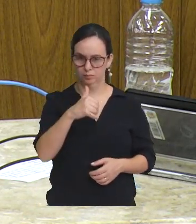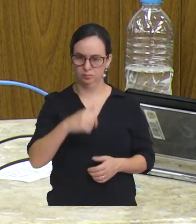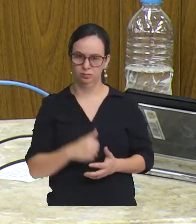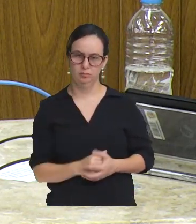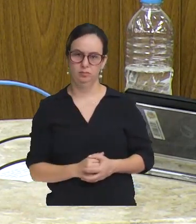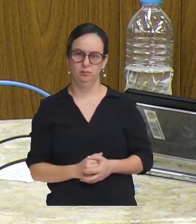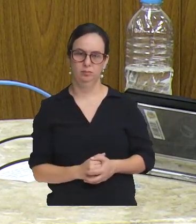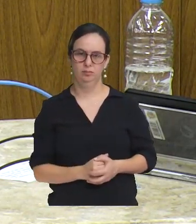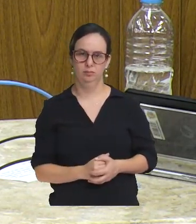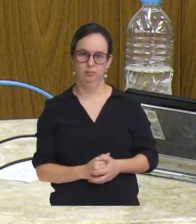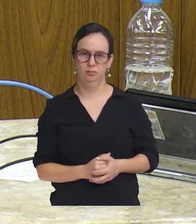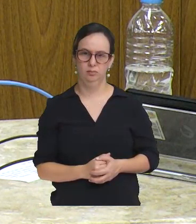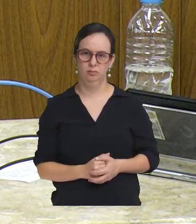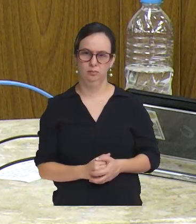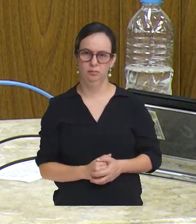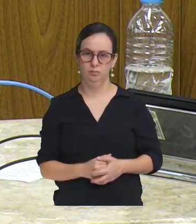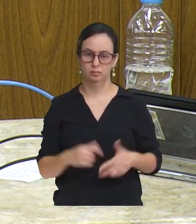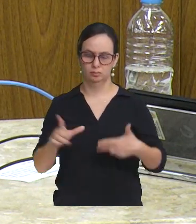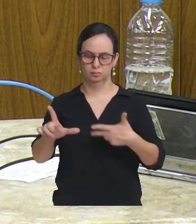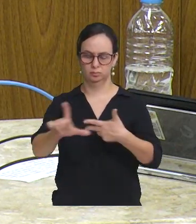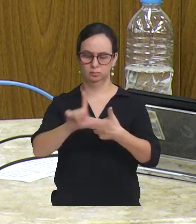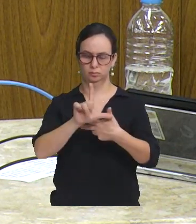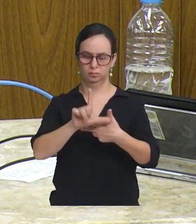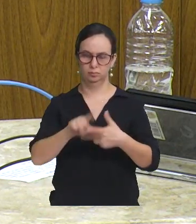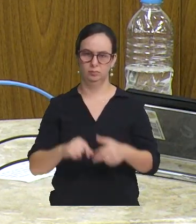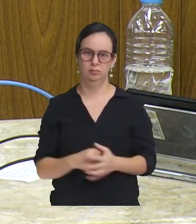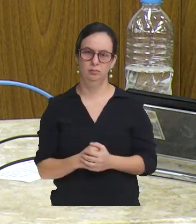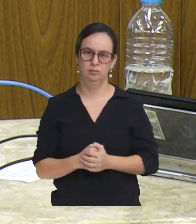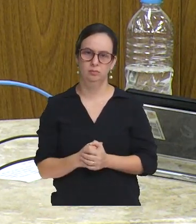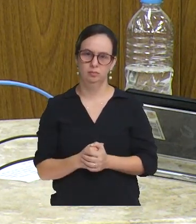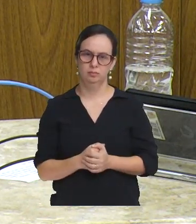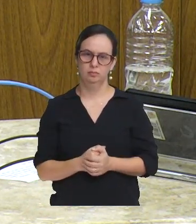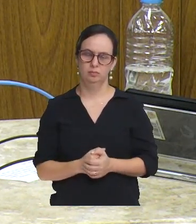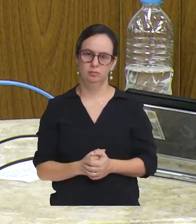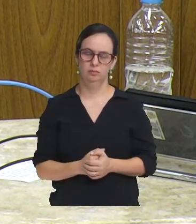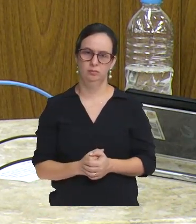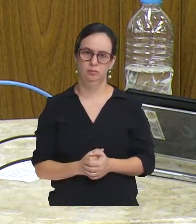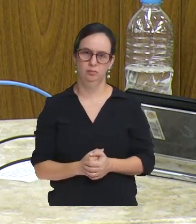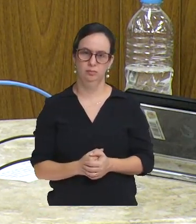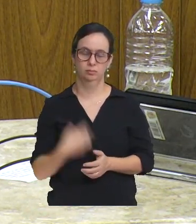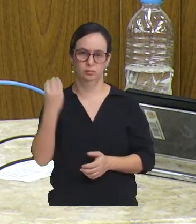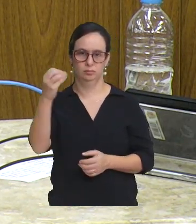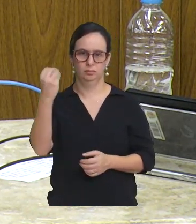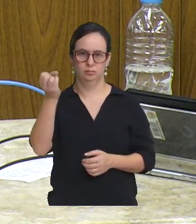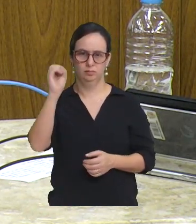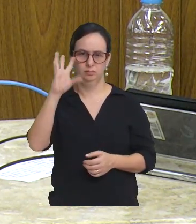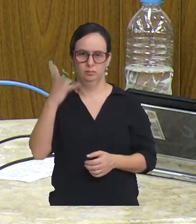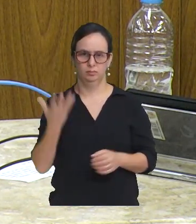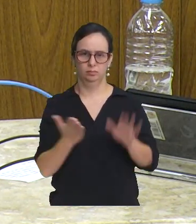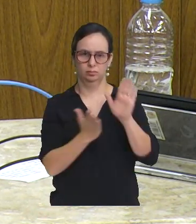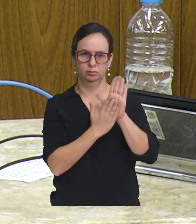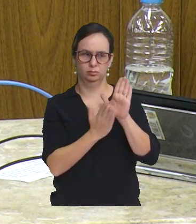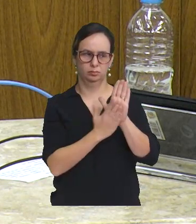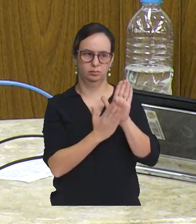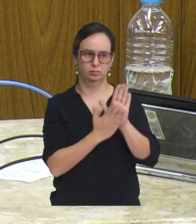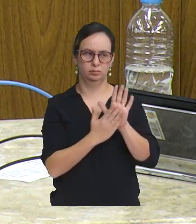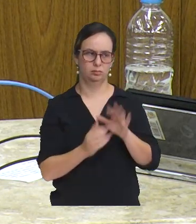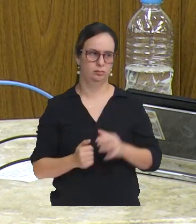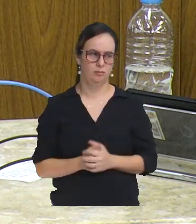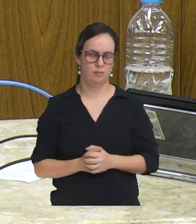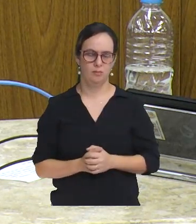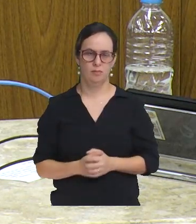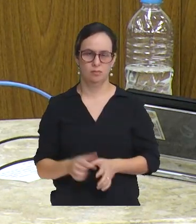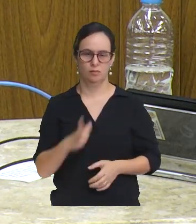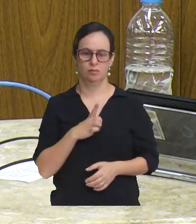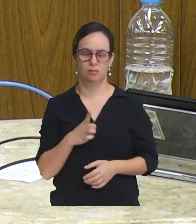legislativo, com certeza, no momento da abertura aí, né, de licitações, provavelmente aí várias empresas